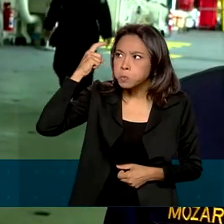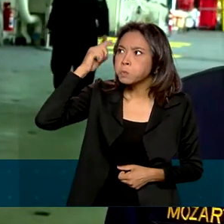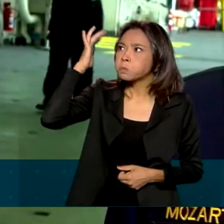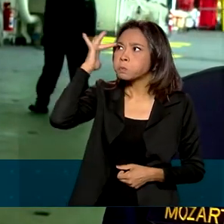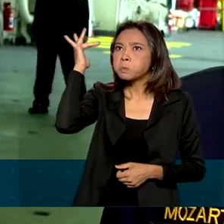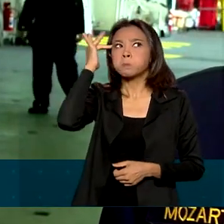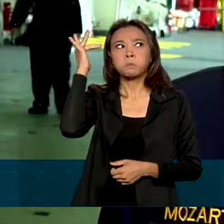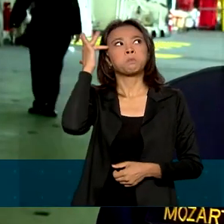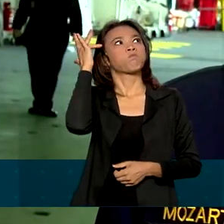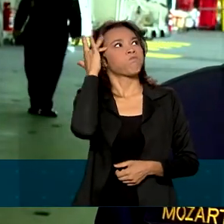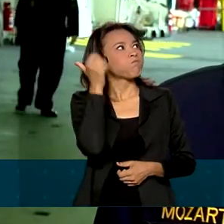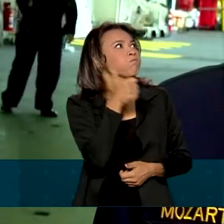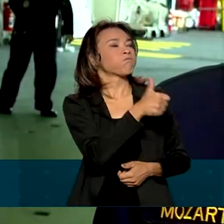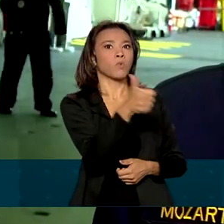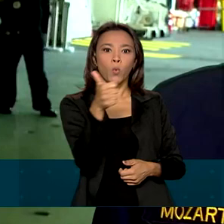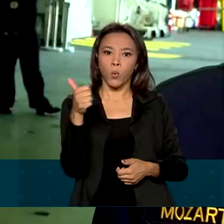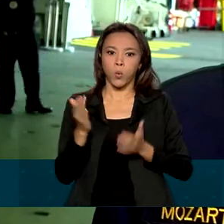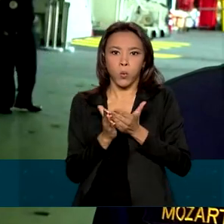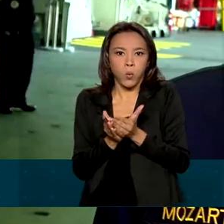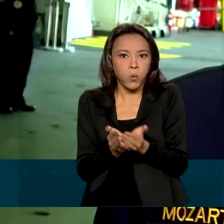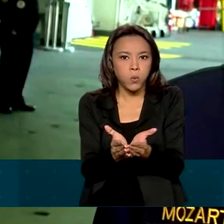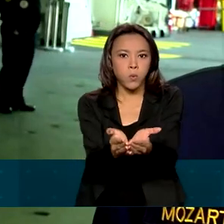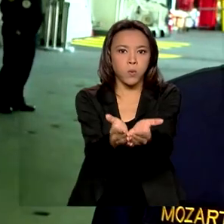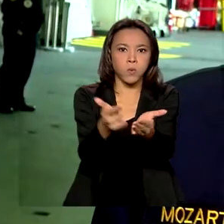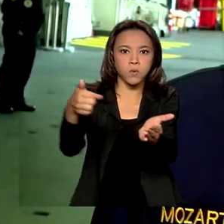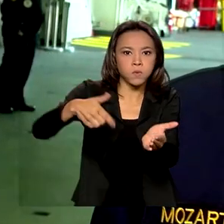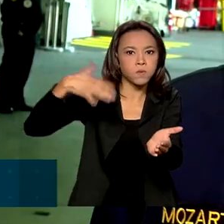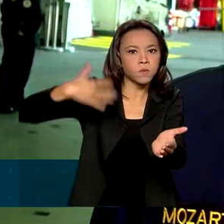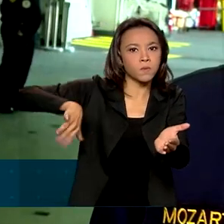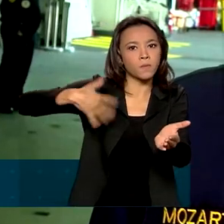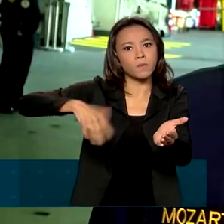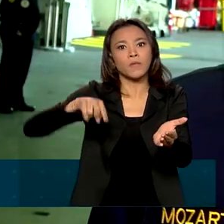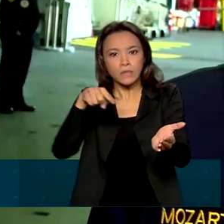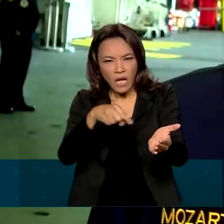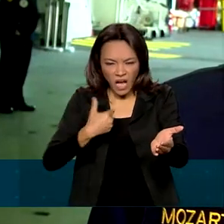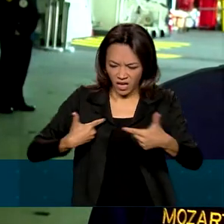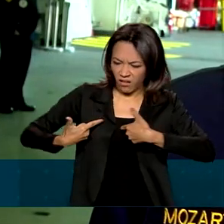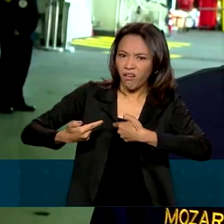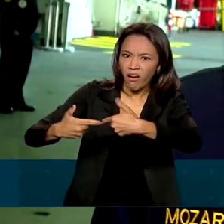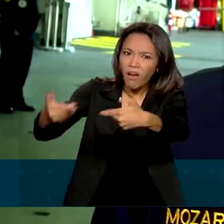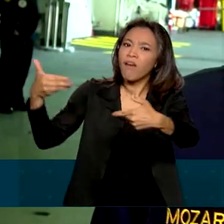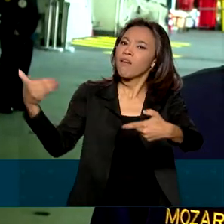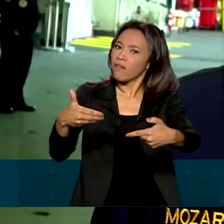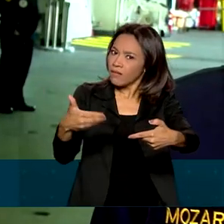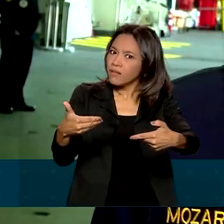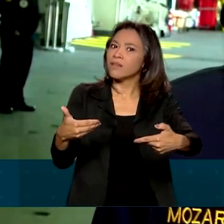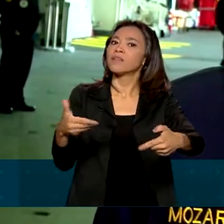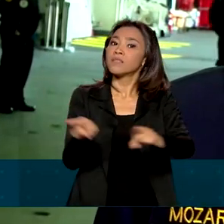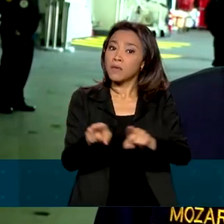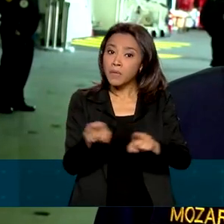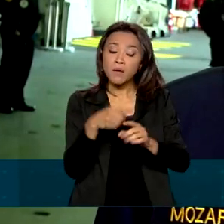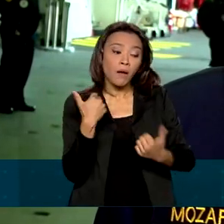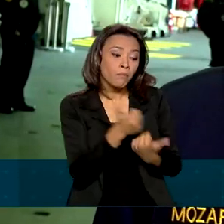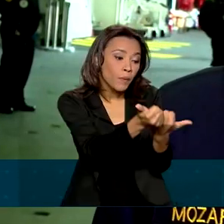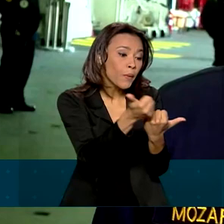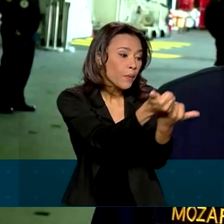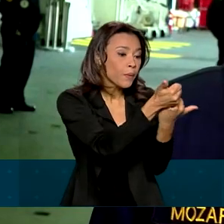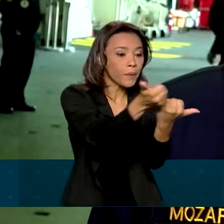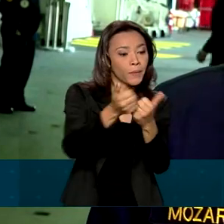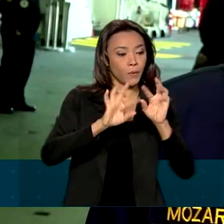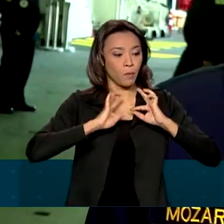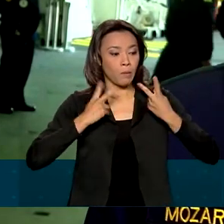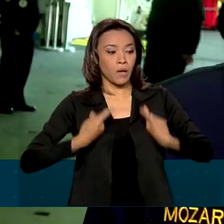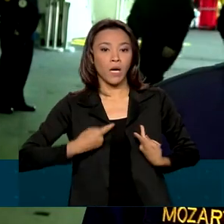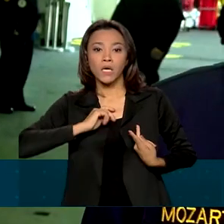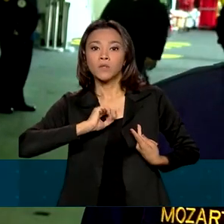tem capacidade de colocar seus equipamentos de guerra, mas também que servem para ações humanitárias, para